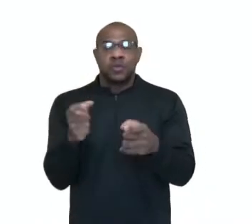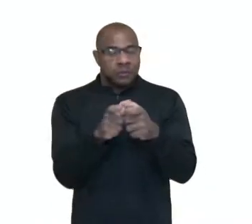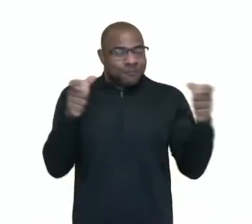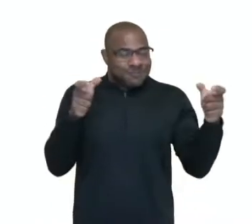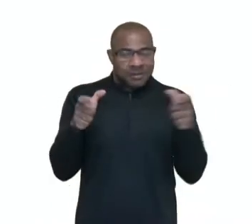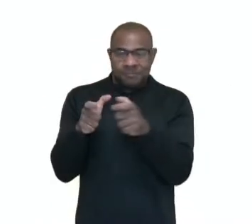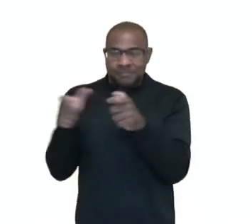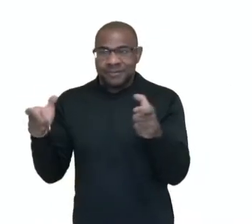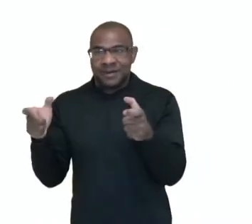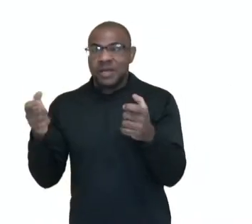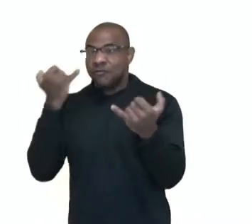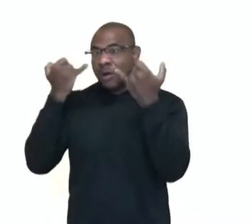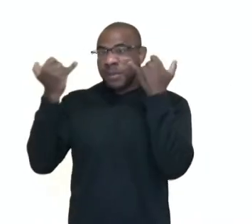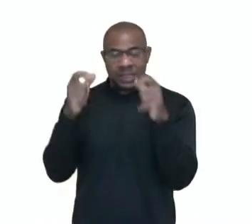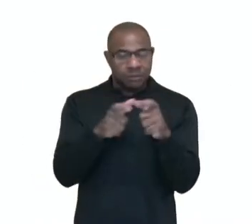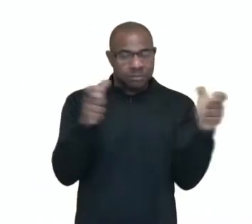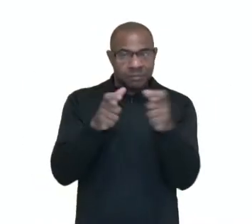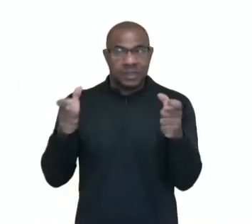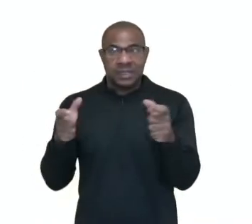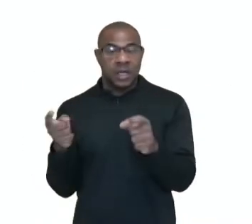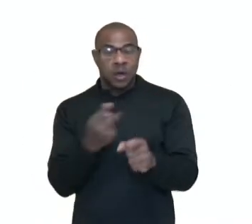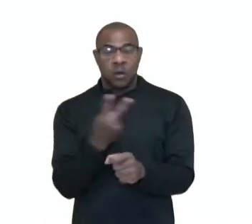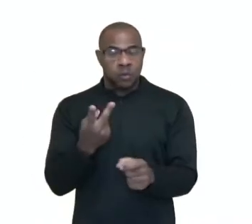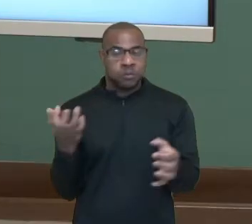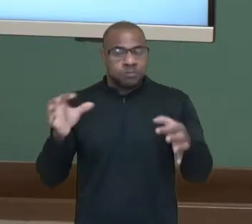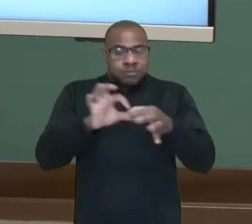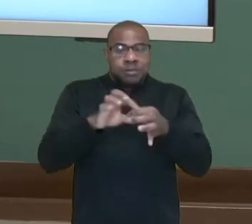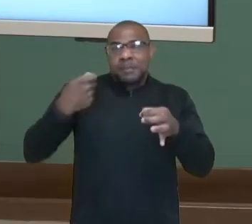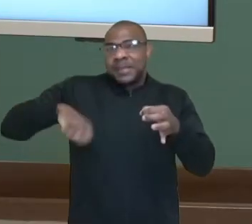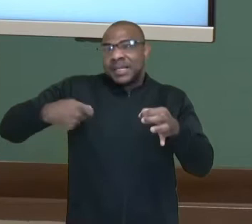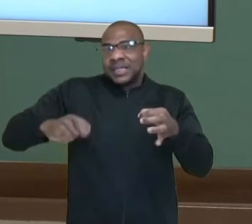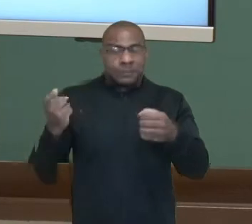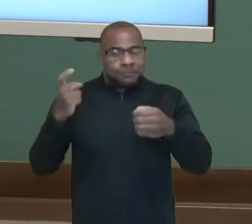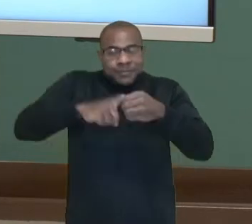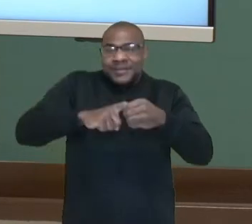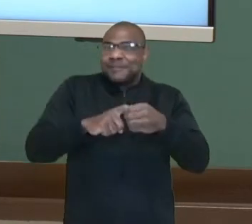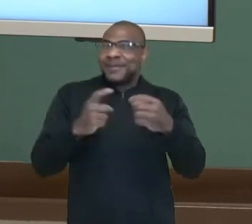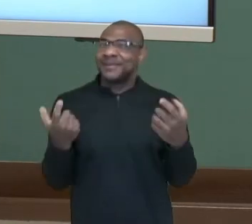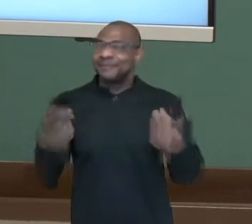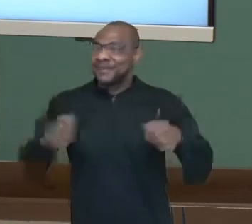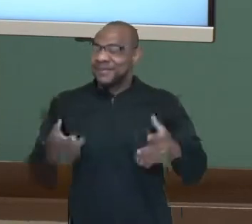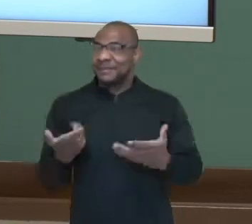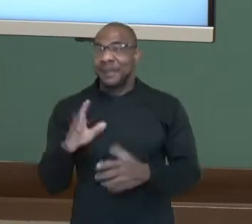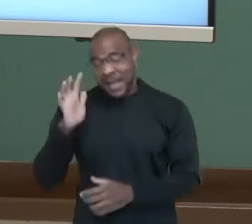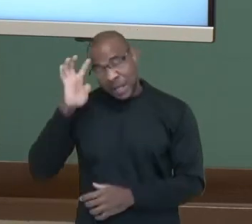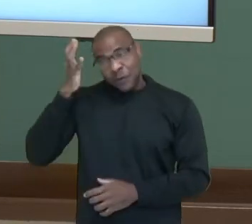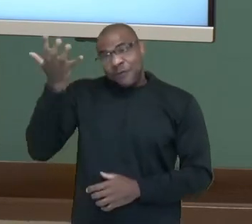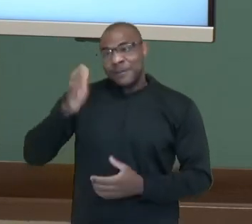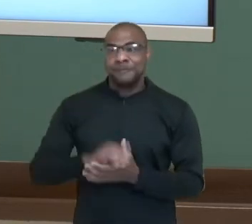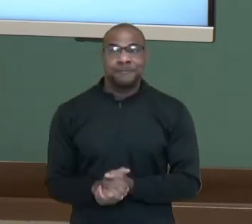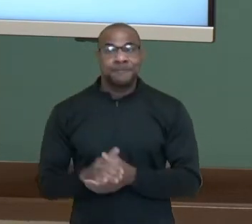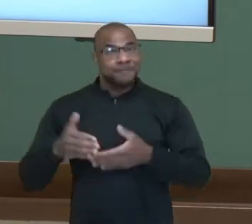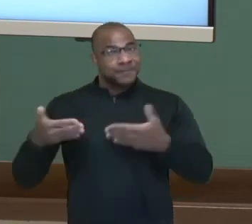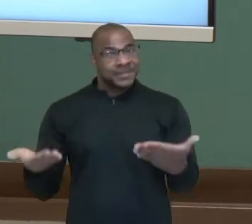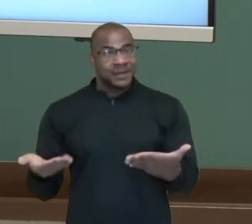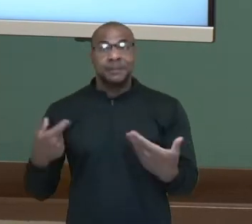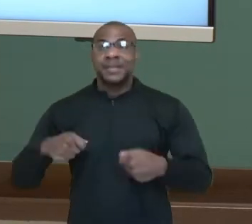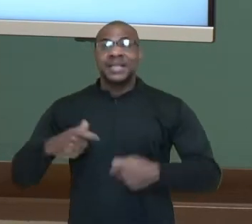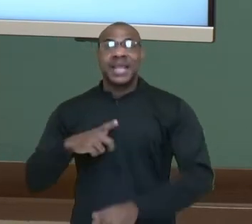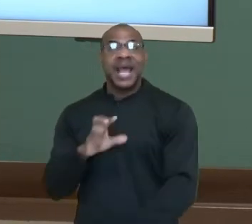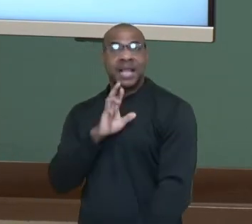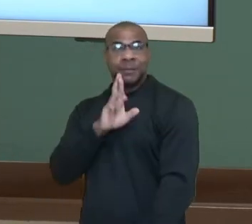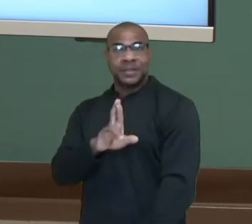grandezas, na qual uma está em função da outra. Uma depende da outra para ser resolvida, tá? Então, para ser respondida